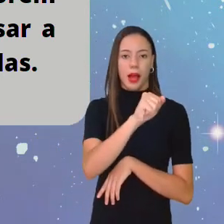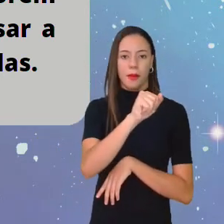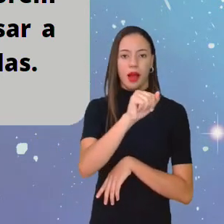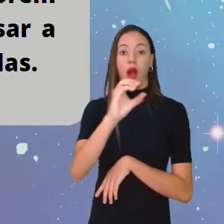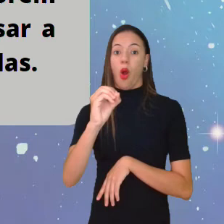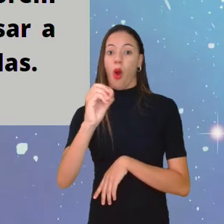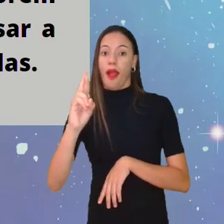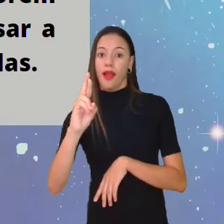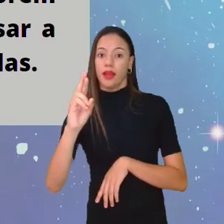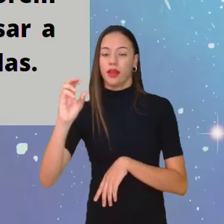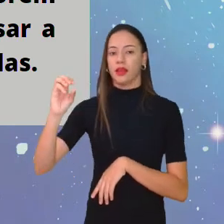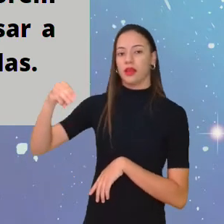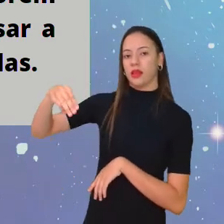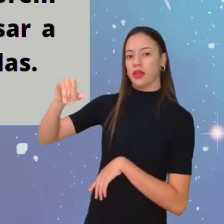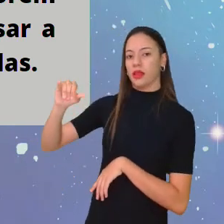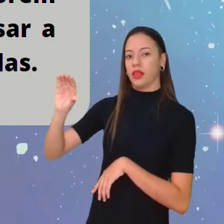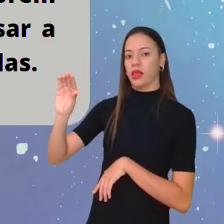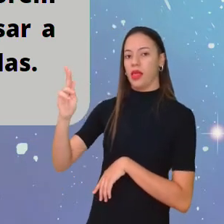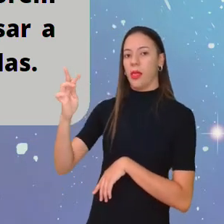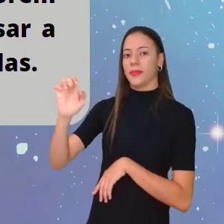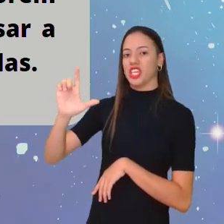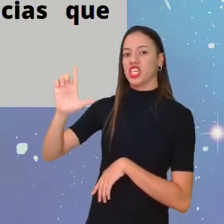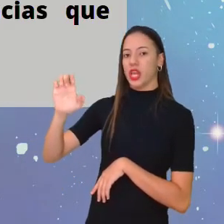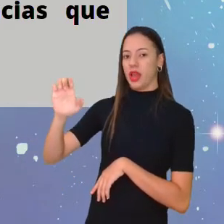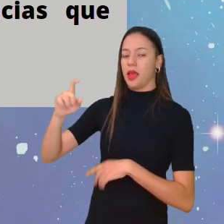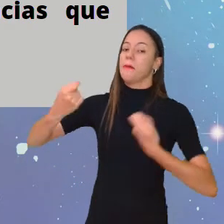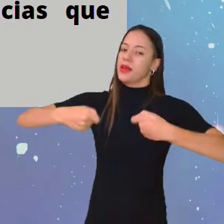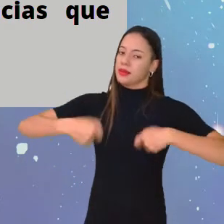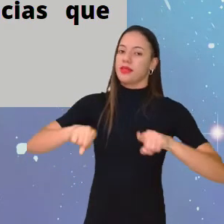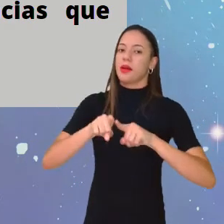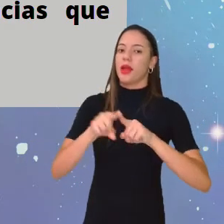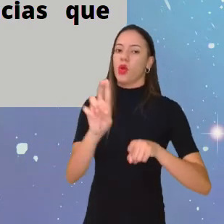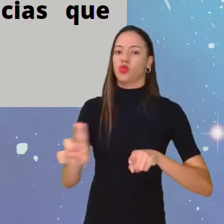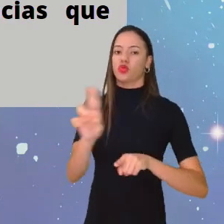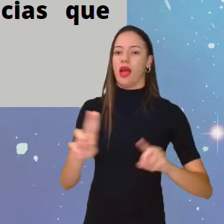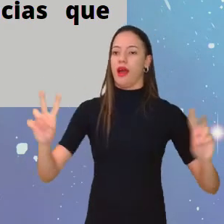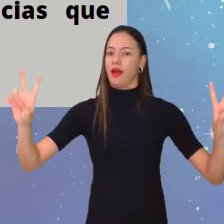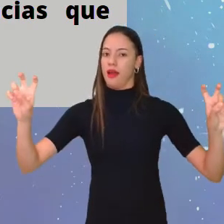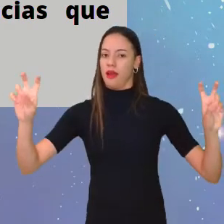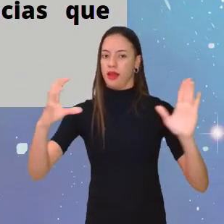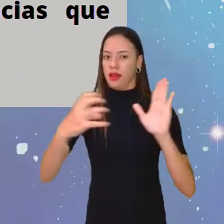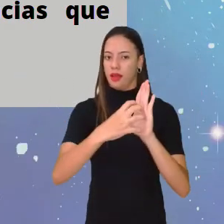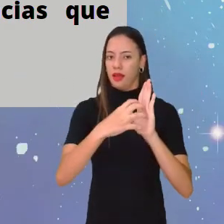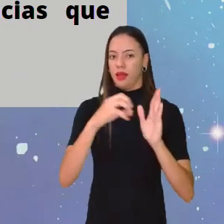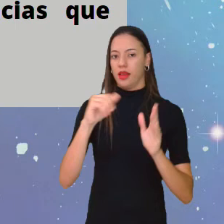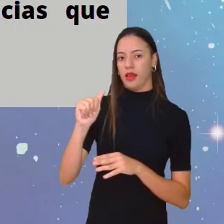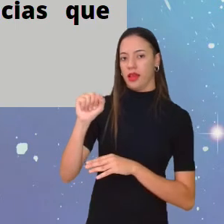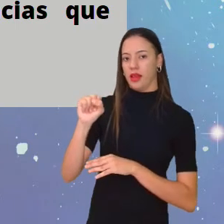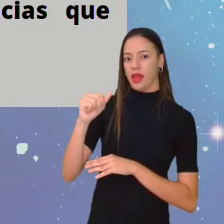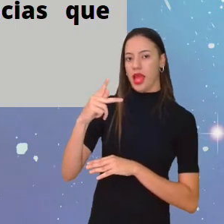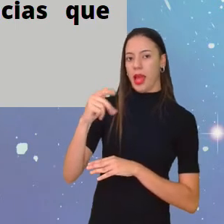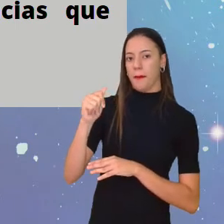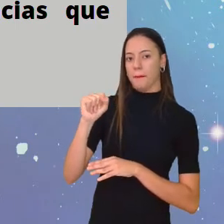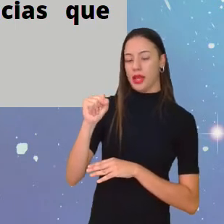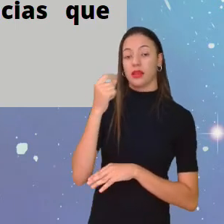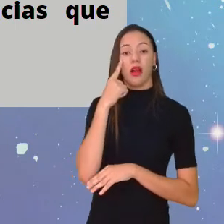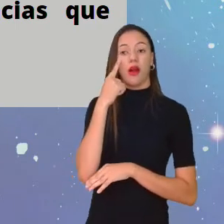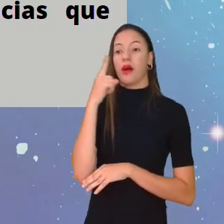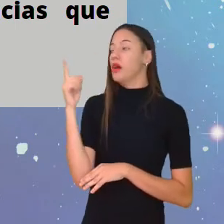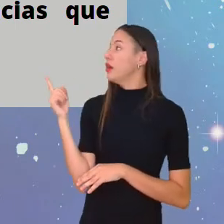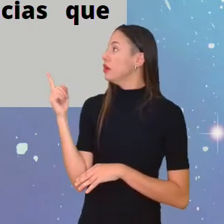tipo de informação vai vir ali? Lembrando que está com aspas também, tem que estar entre aspas, tá certo? Palavra-chave mais site. Então, se eu colocar